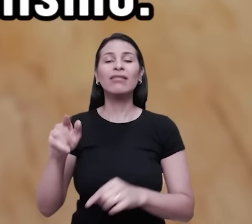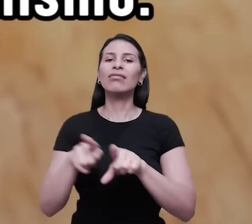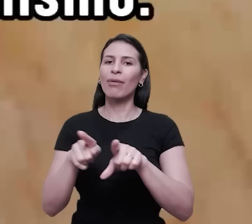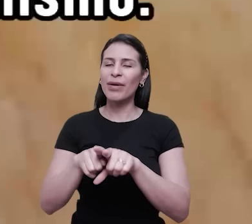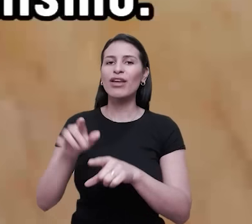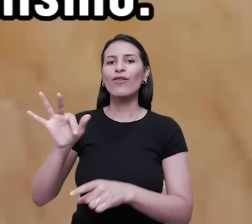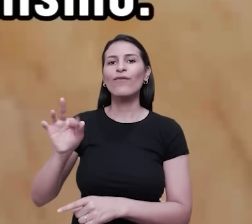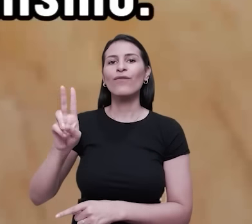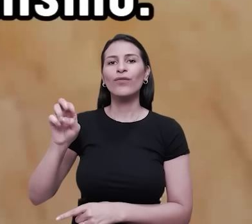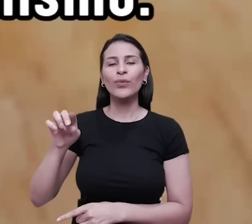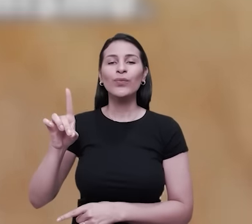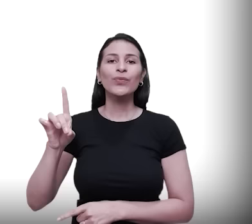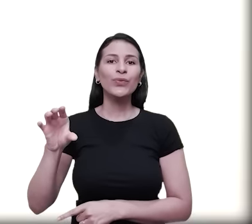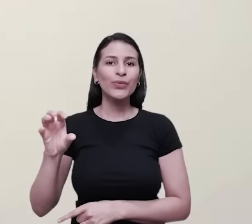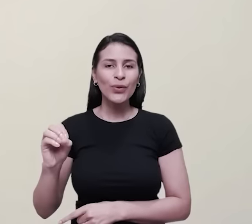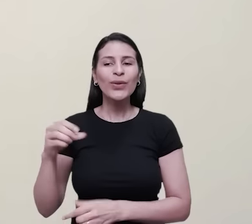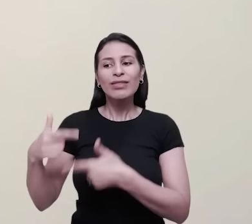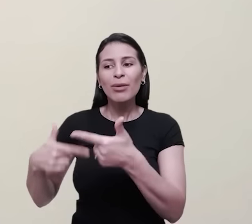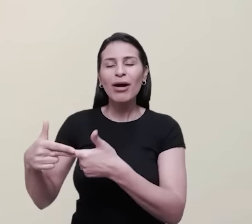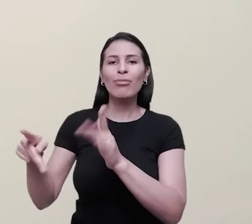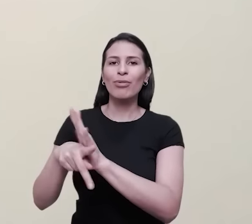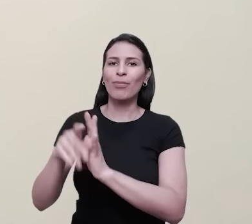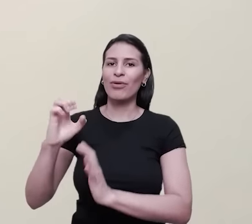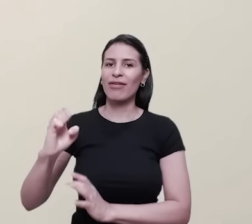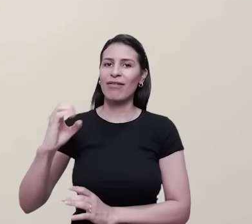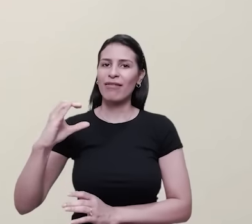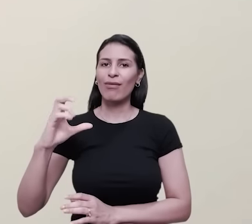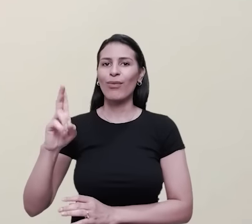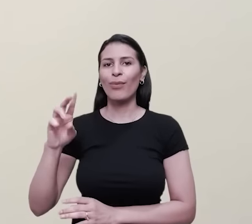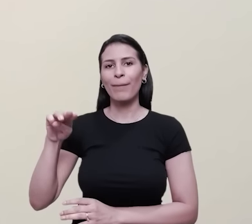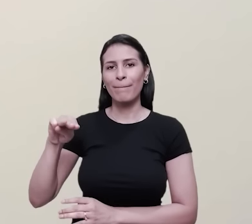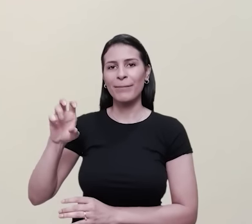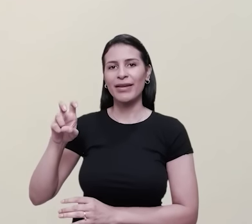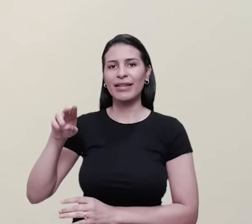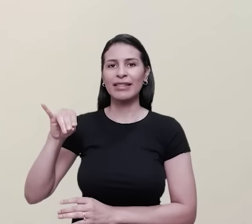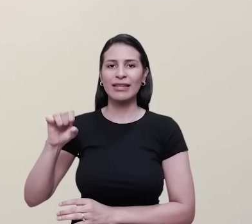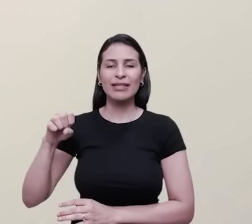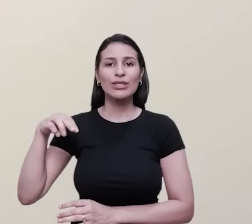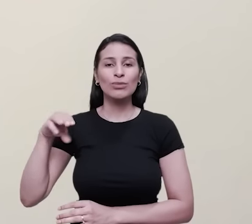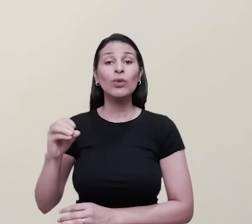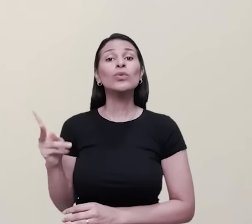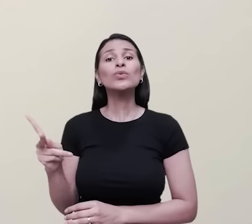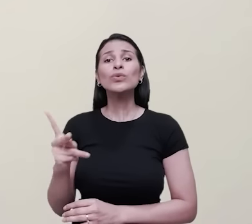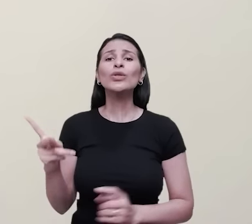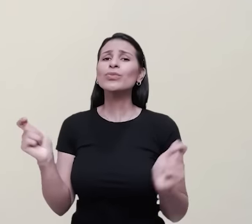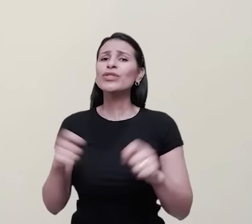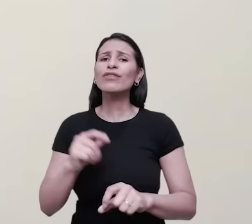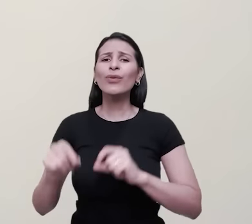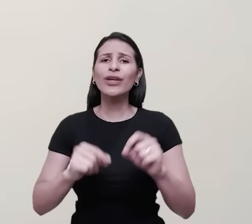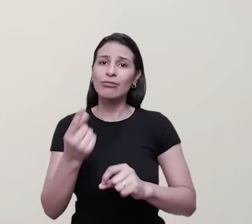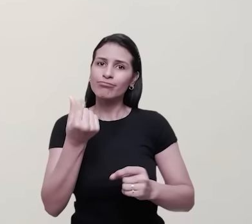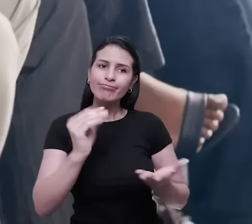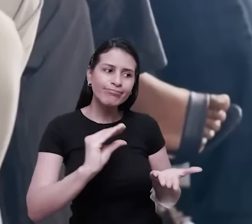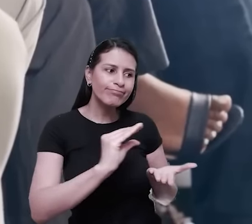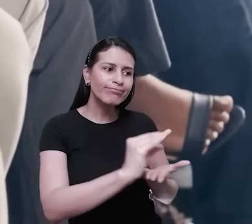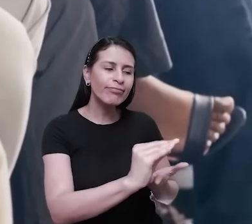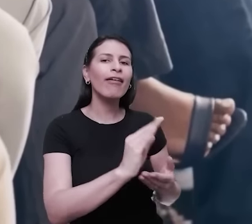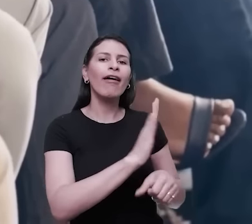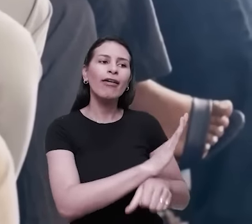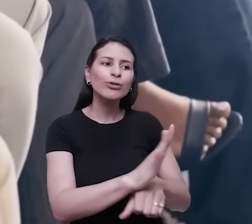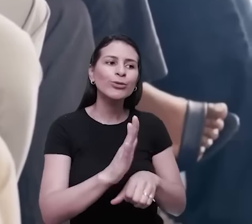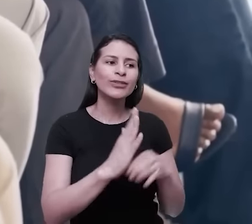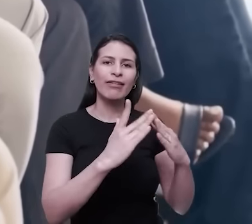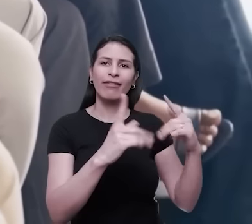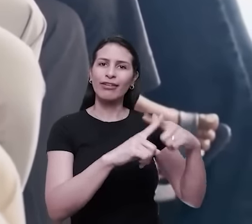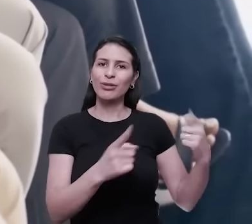Ecumenismo. Estes fundos nos permitem compartilhar recursos com igrejas parceiras, possibilita que lideranças da ISLB participem